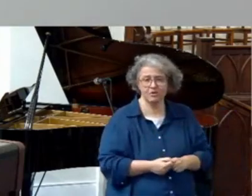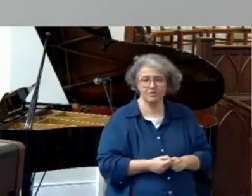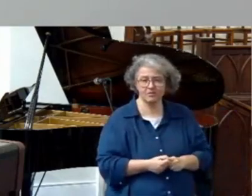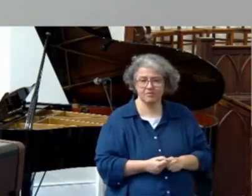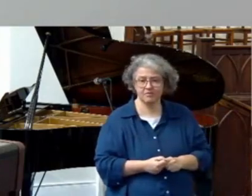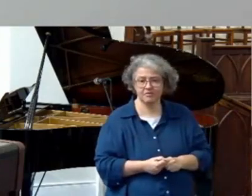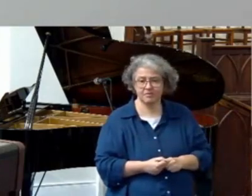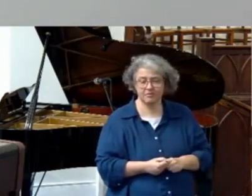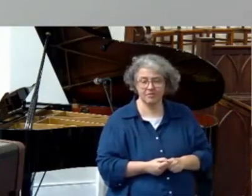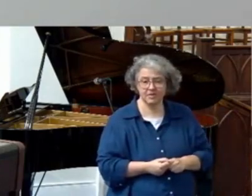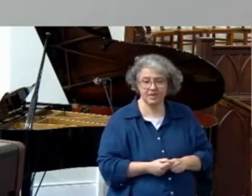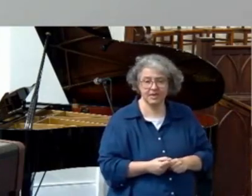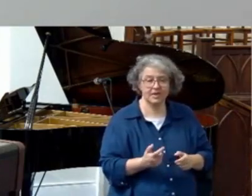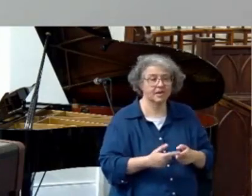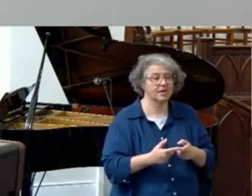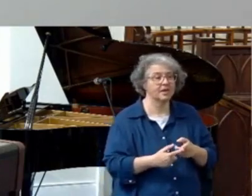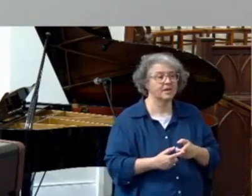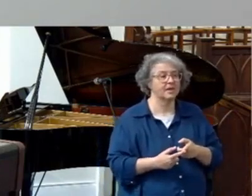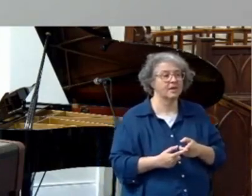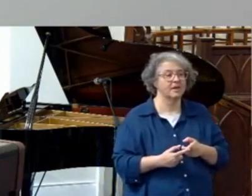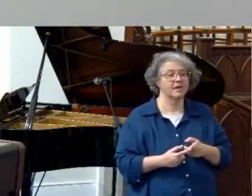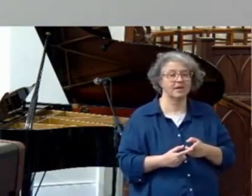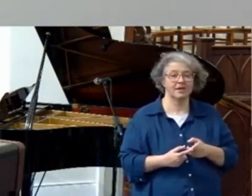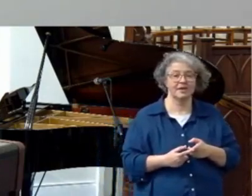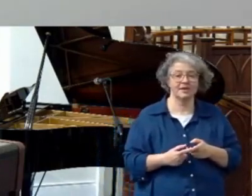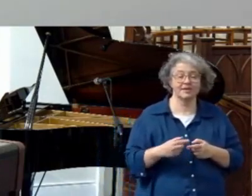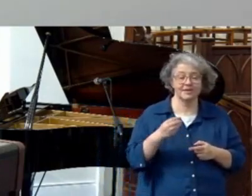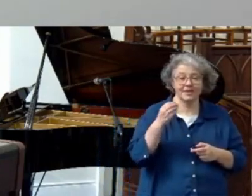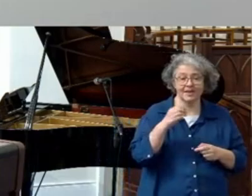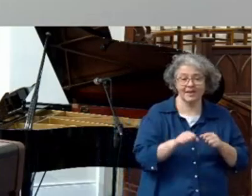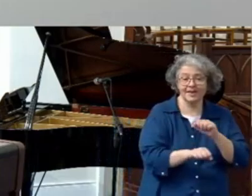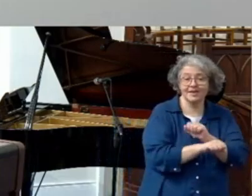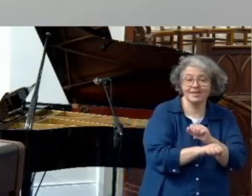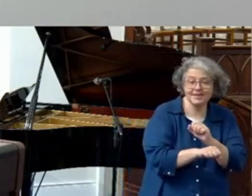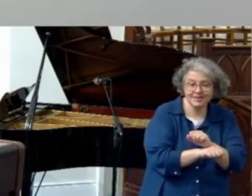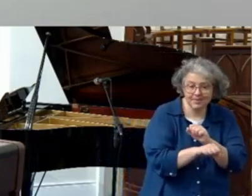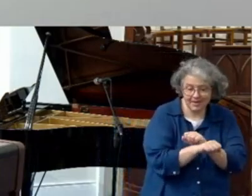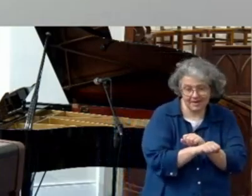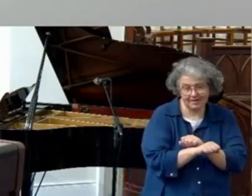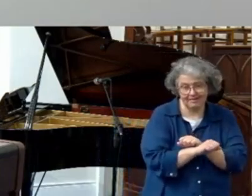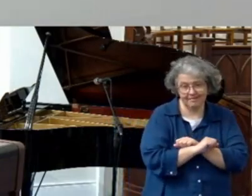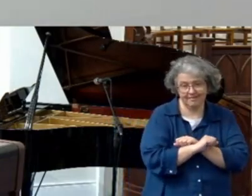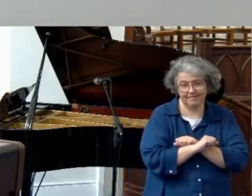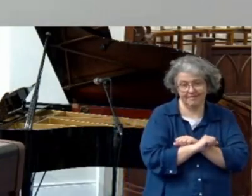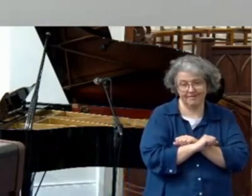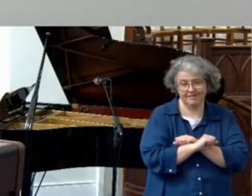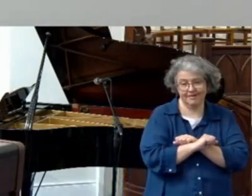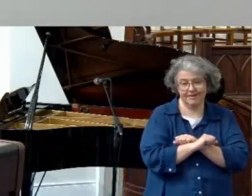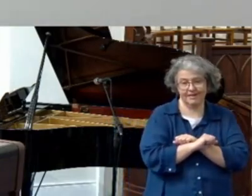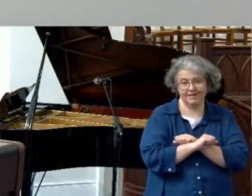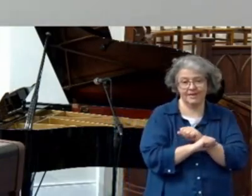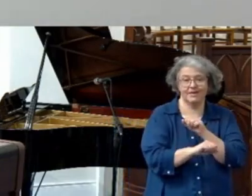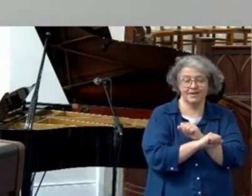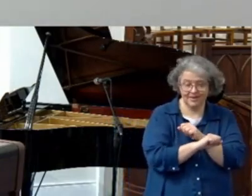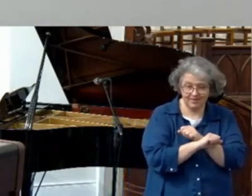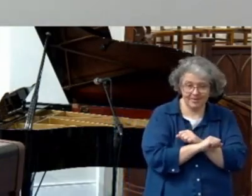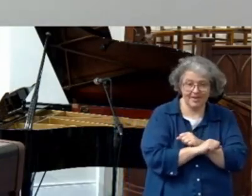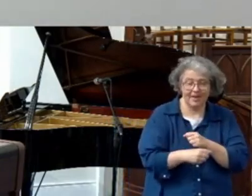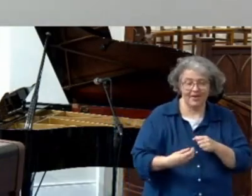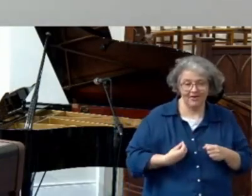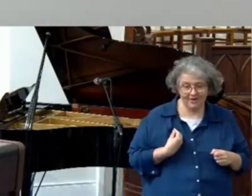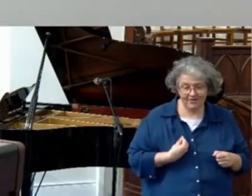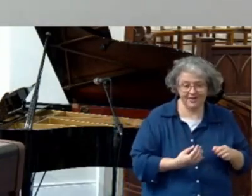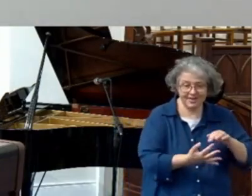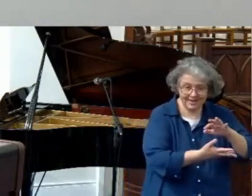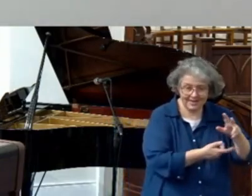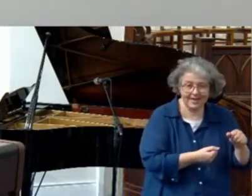se toda a sua expectativa está na sua vida terrena, saiba que a sua expectativa é muito pequena e